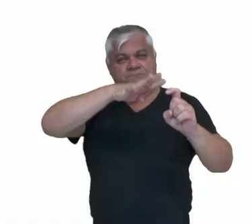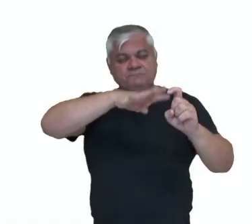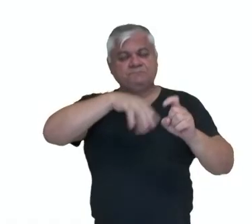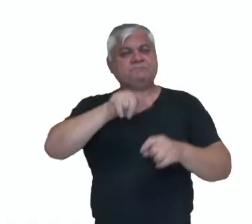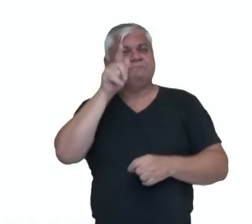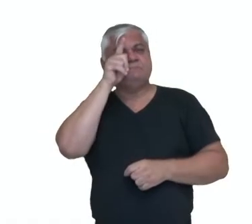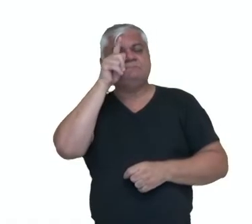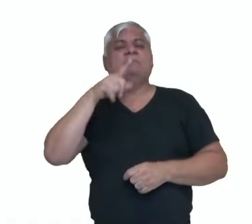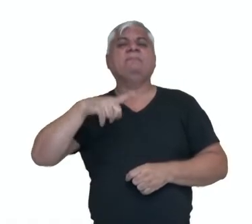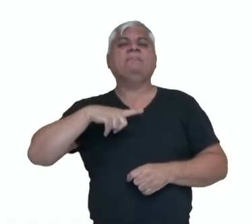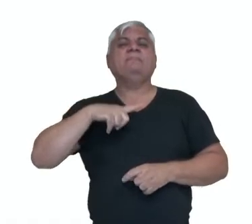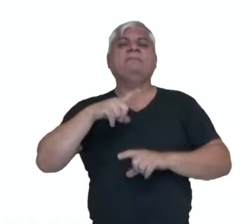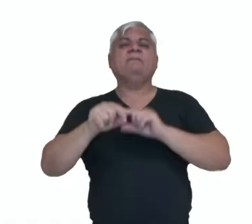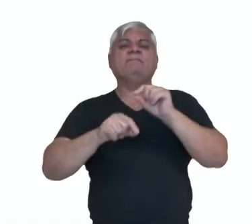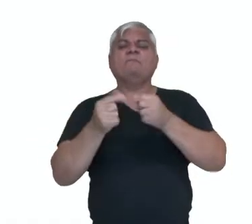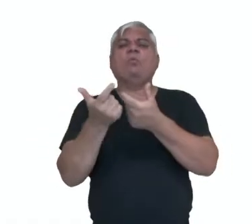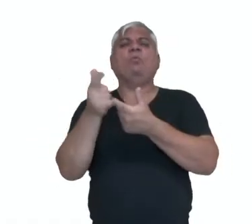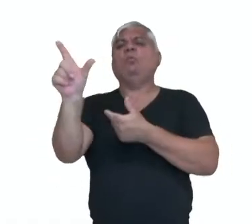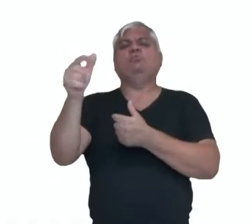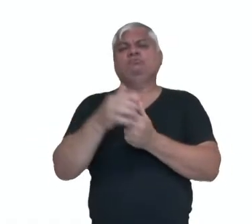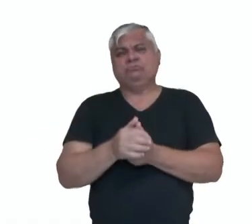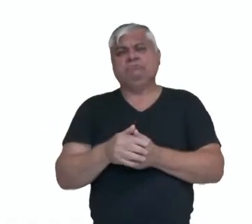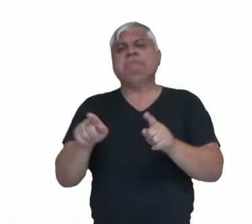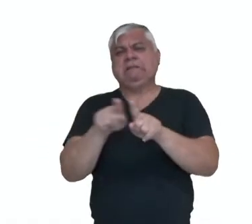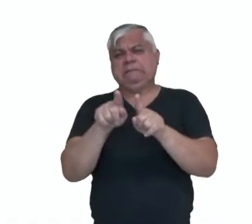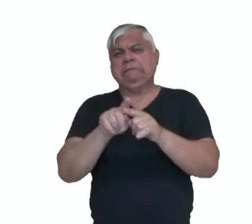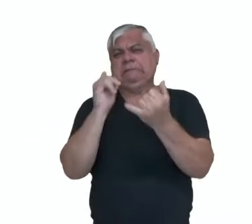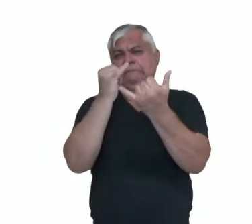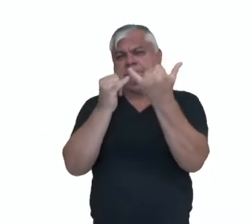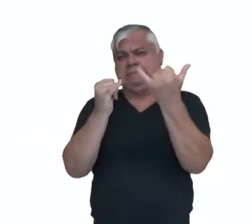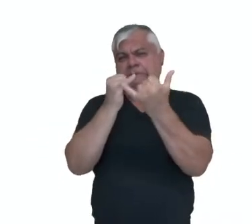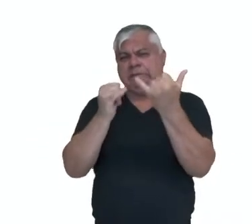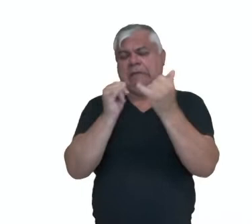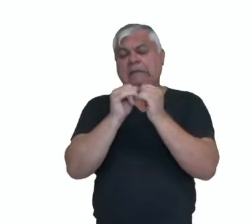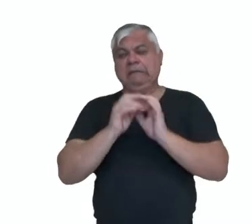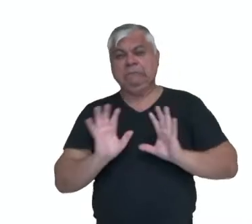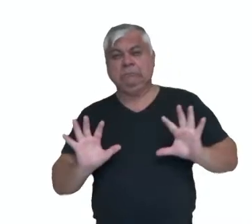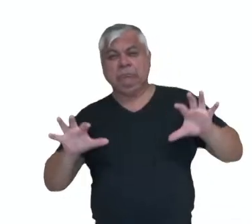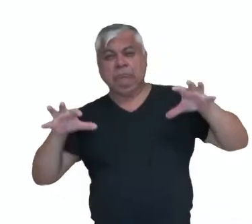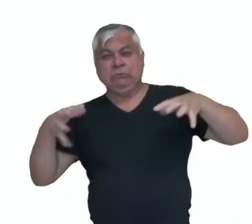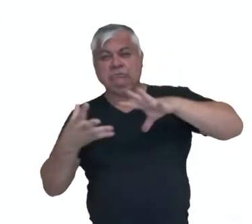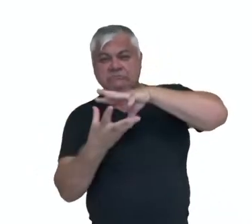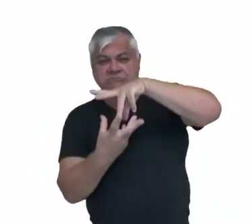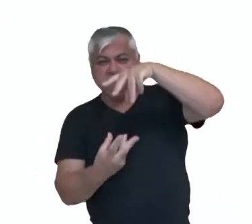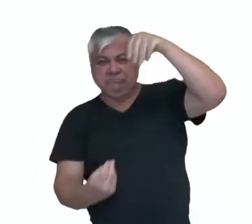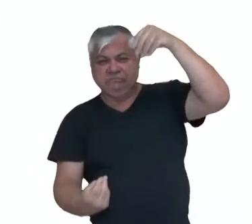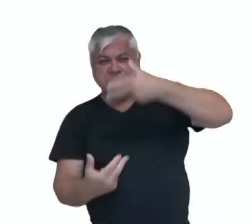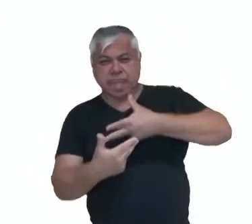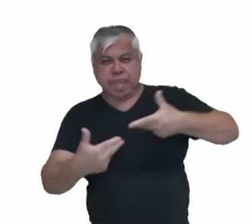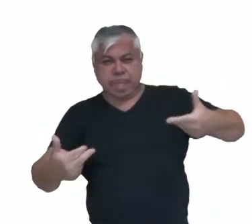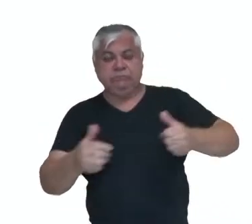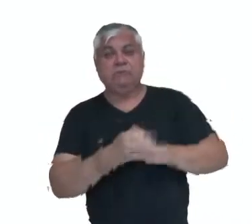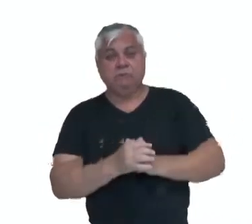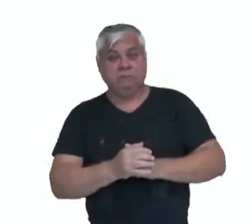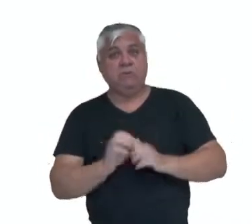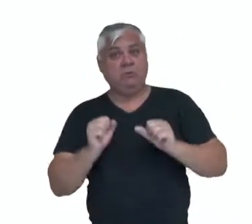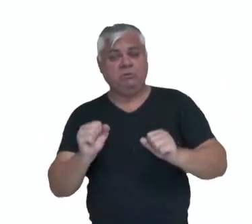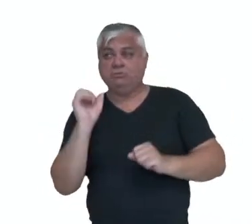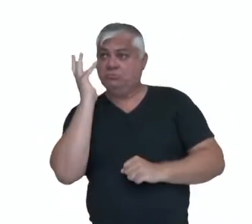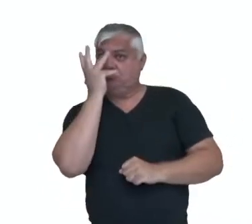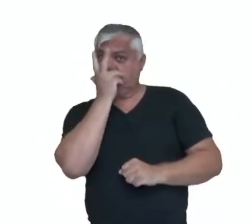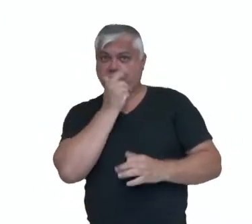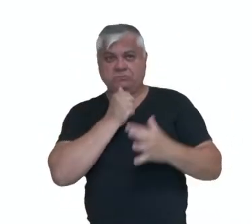também estão presentes outros seres híbridos, espíritos, monstros, como o Sr. Alberto explicou. Podiam ser belos,